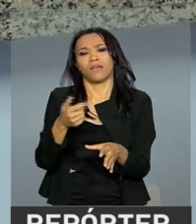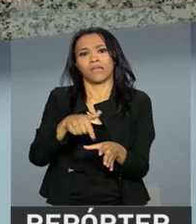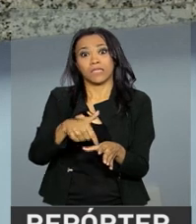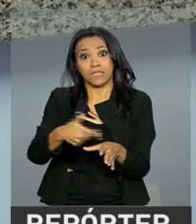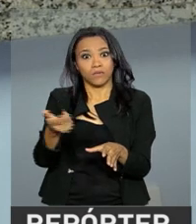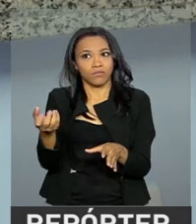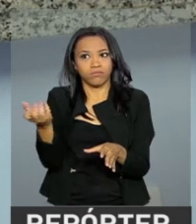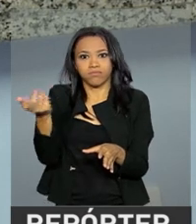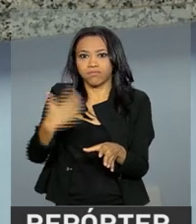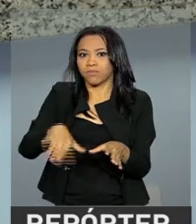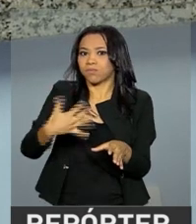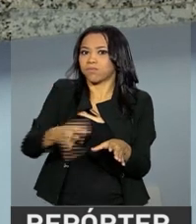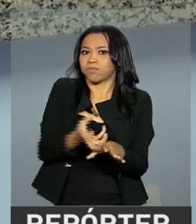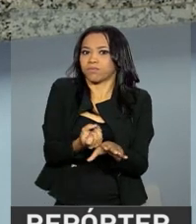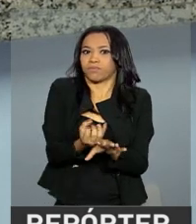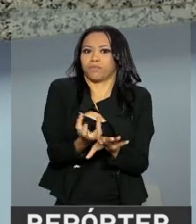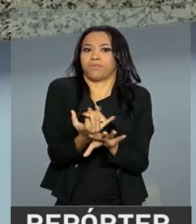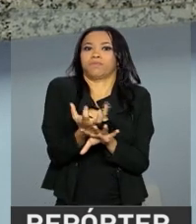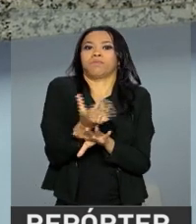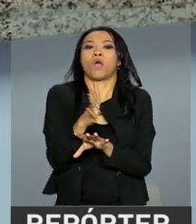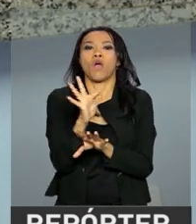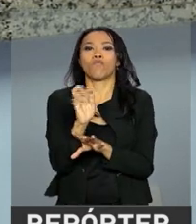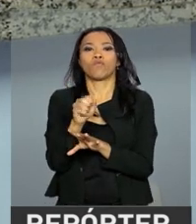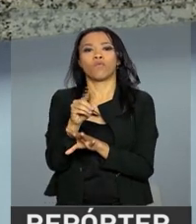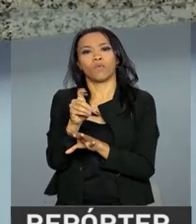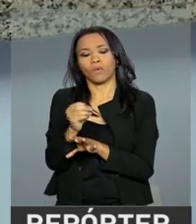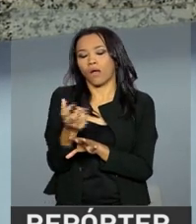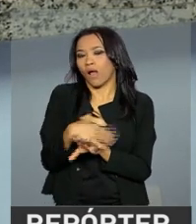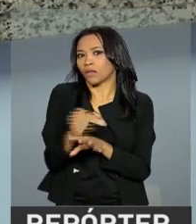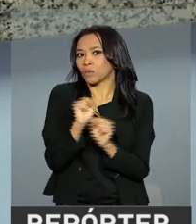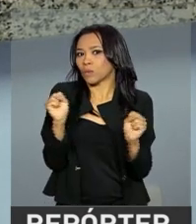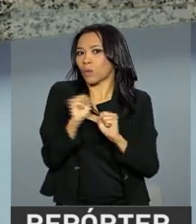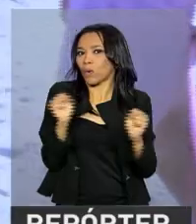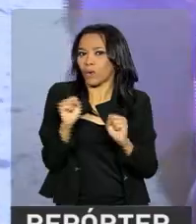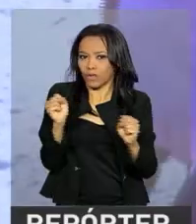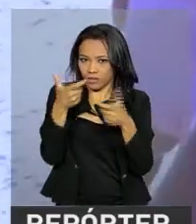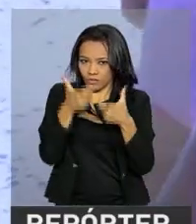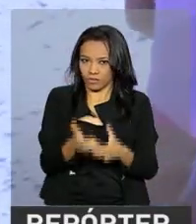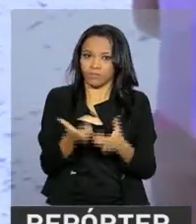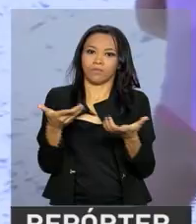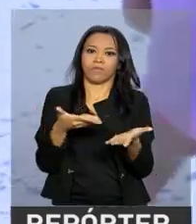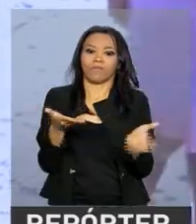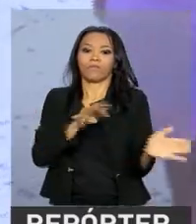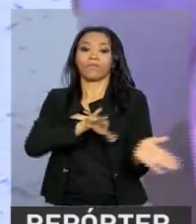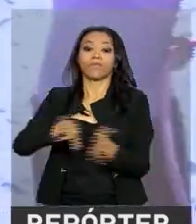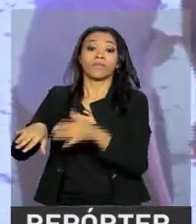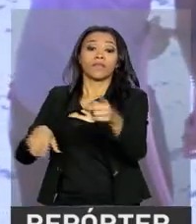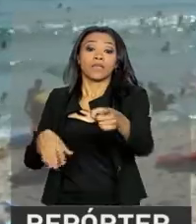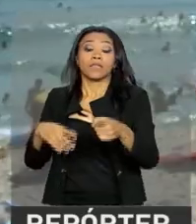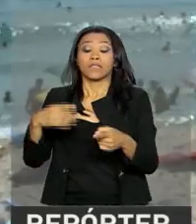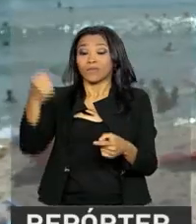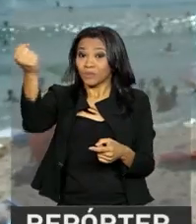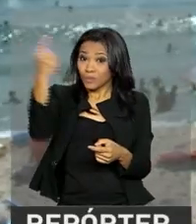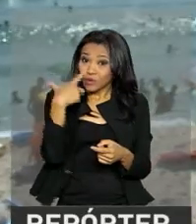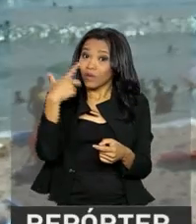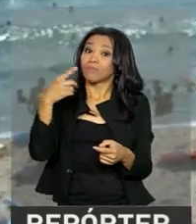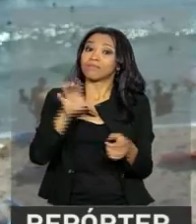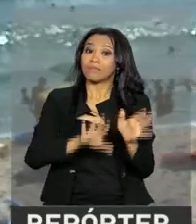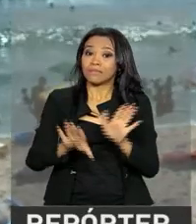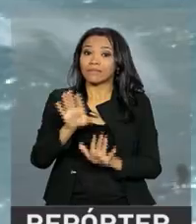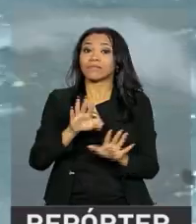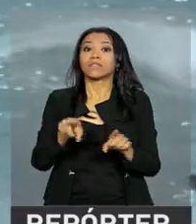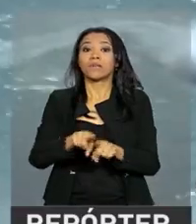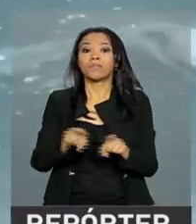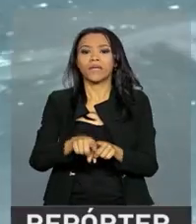aí propicia maior instalação do fungo, ele adora. Lugar quente e úmido. A exposição solar sem proteção também é responsável